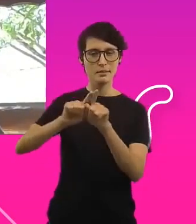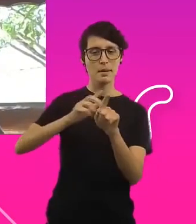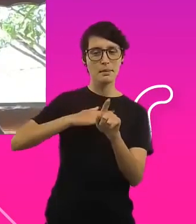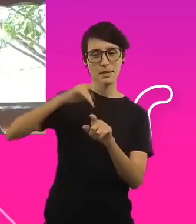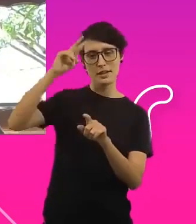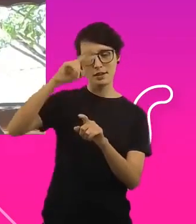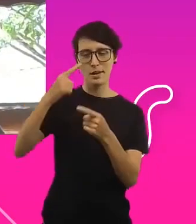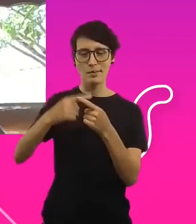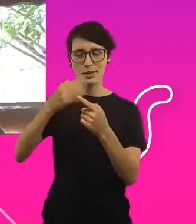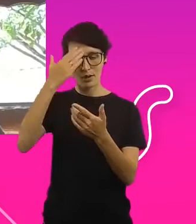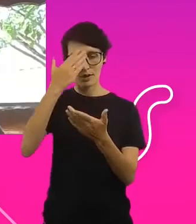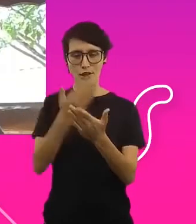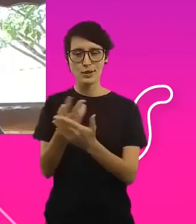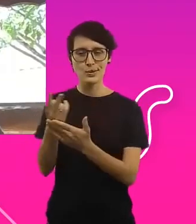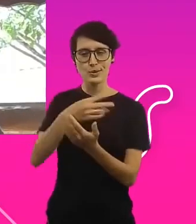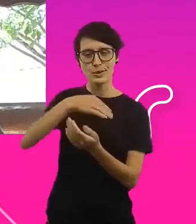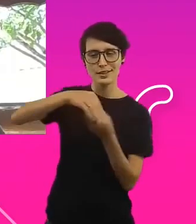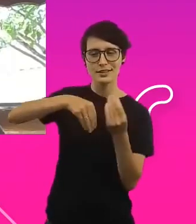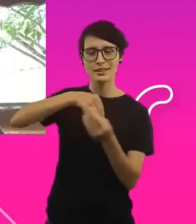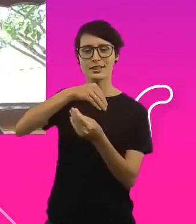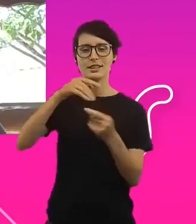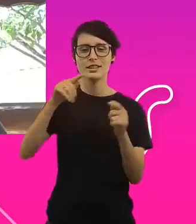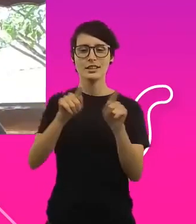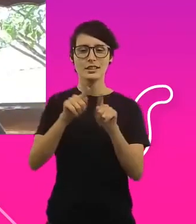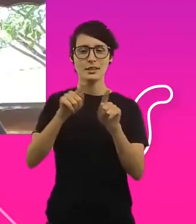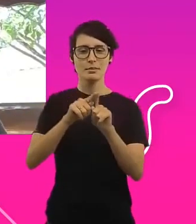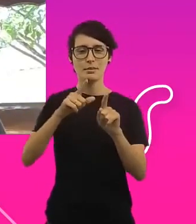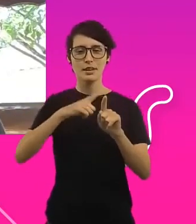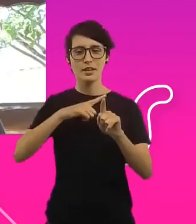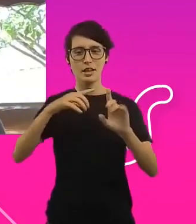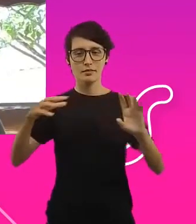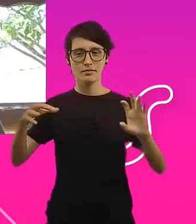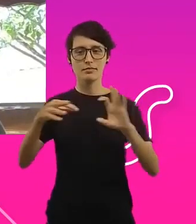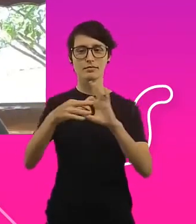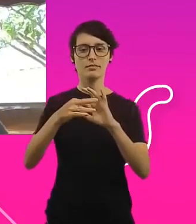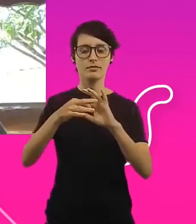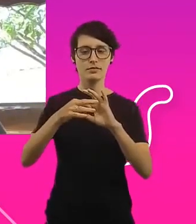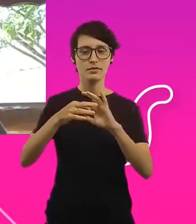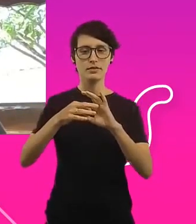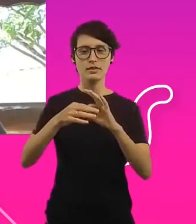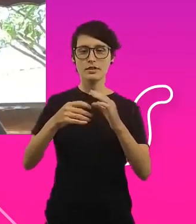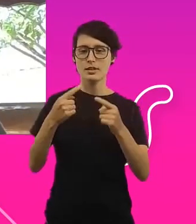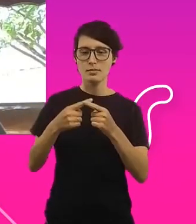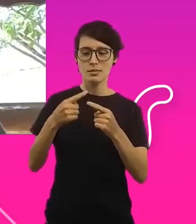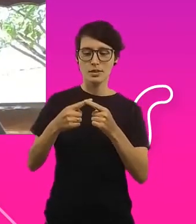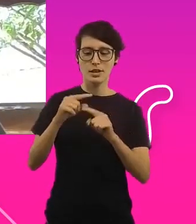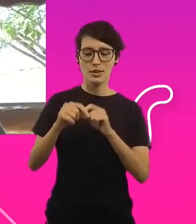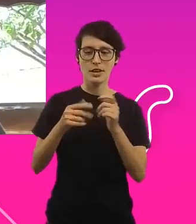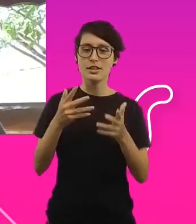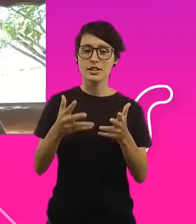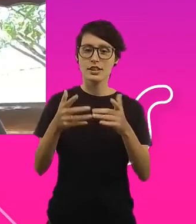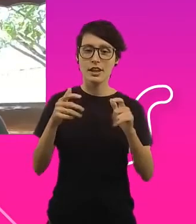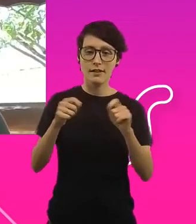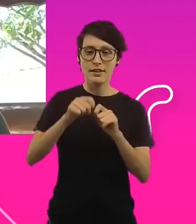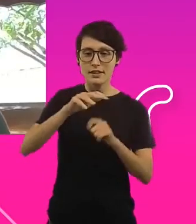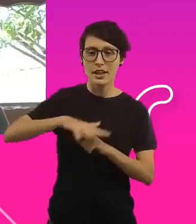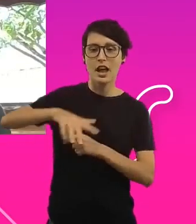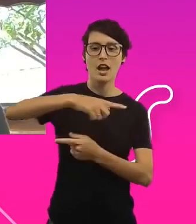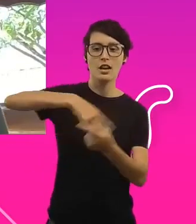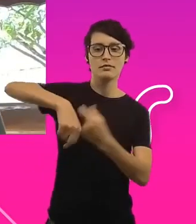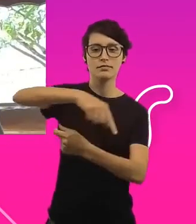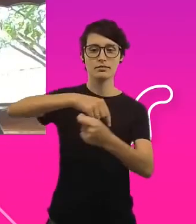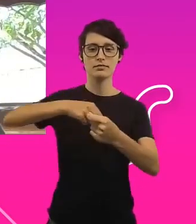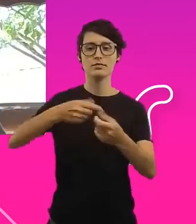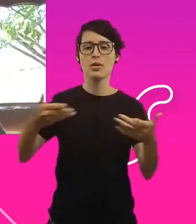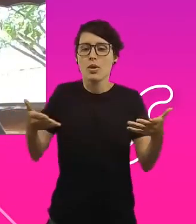ver e a gente tem uma ligação muito forte com o que a gente está buscando fazer com o mercado hoje, tá?